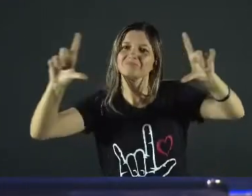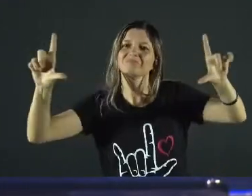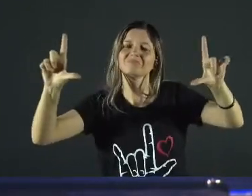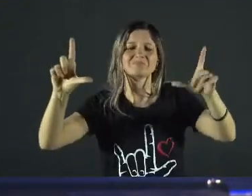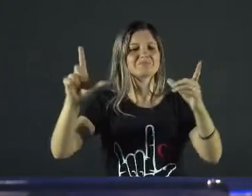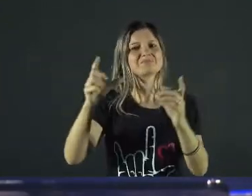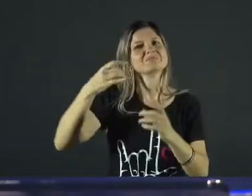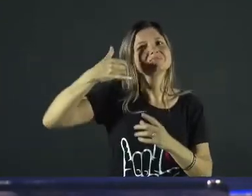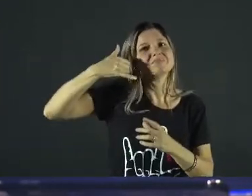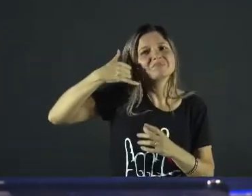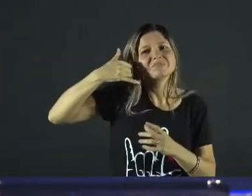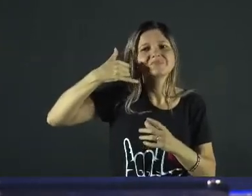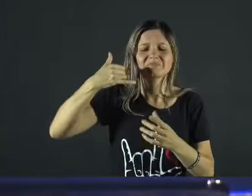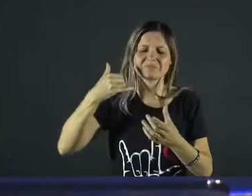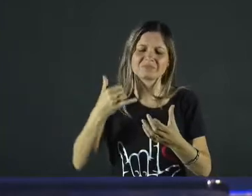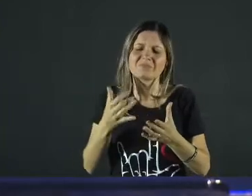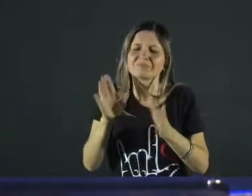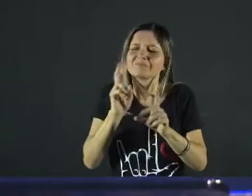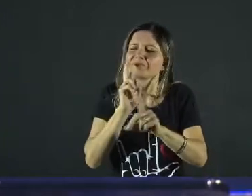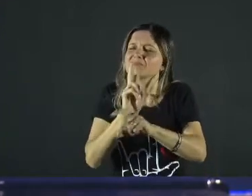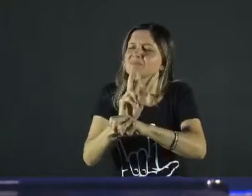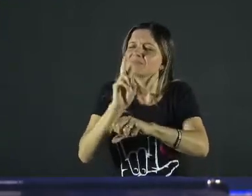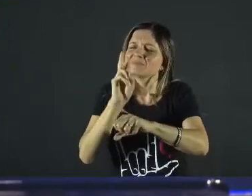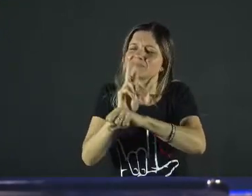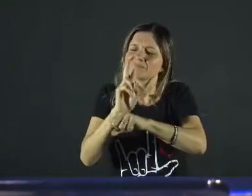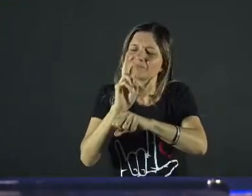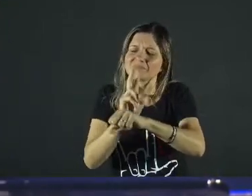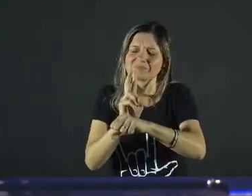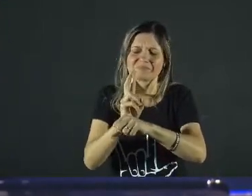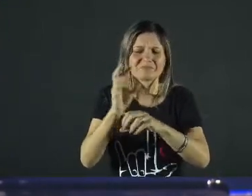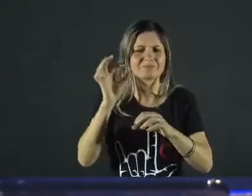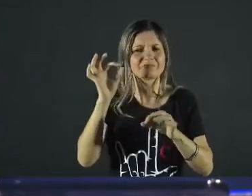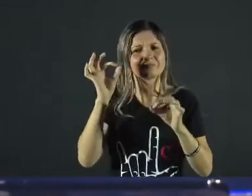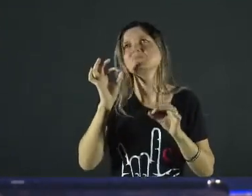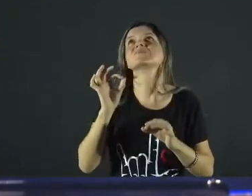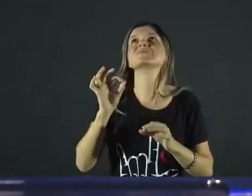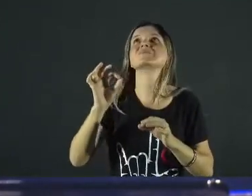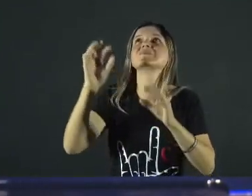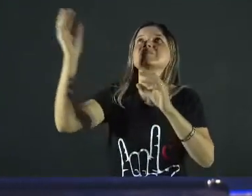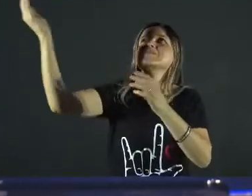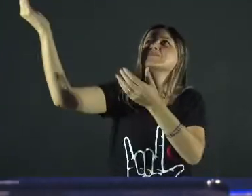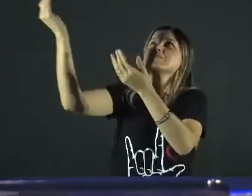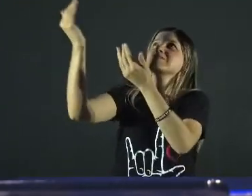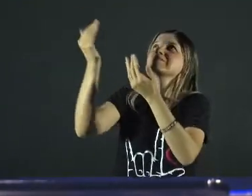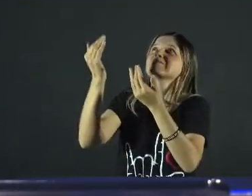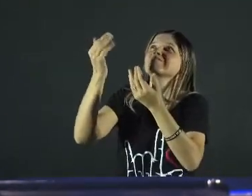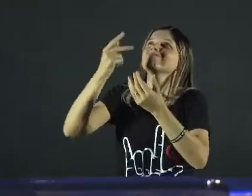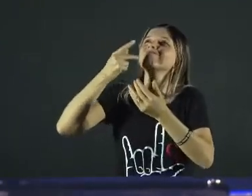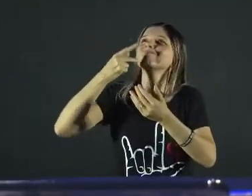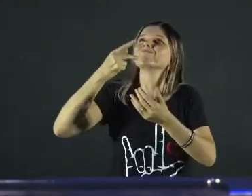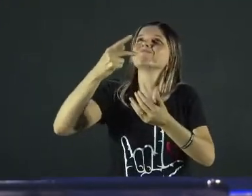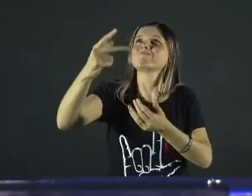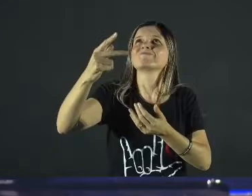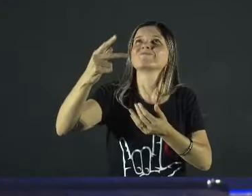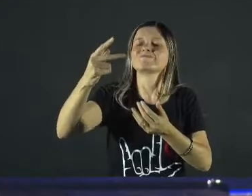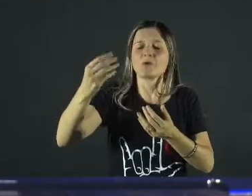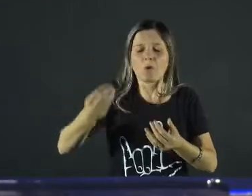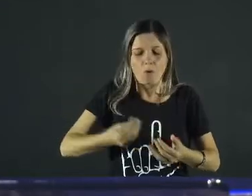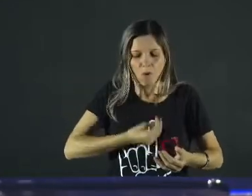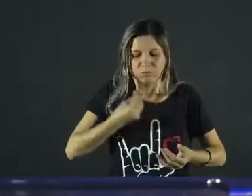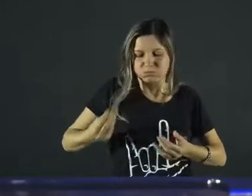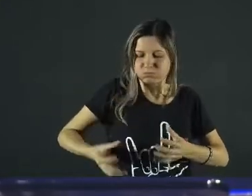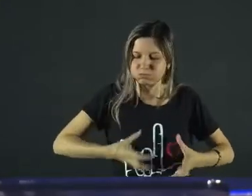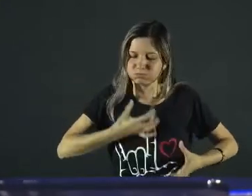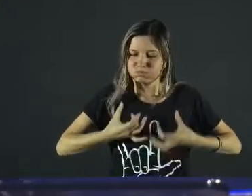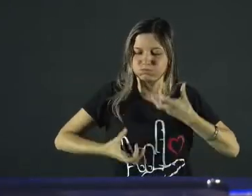celular conectado. Deus, cuida deles nesse momento. Que a Tua palavra, que é viva, que é